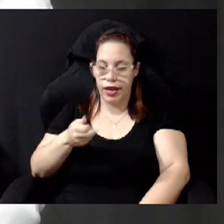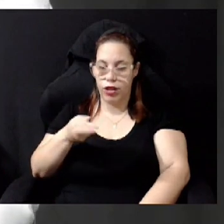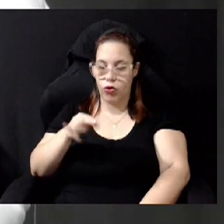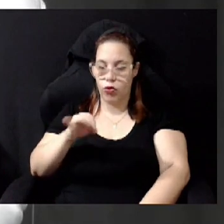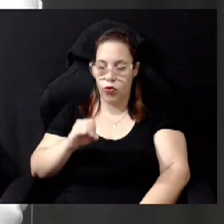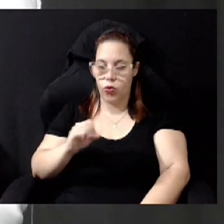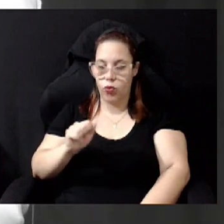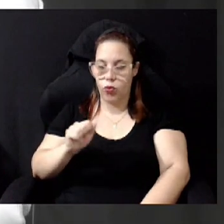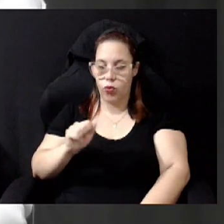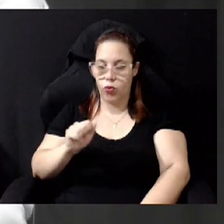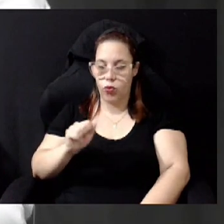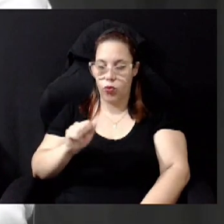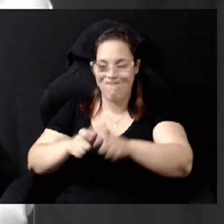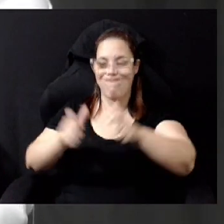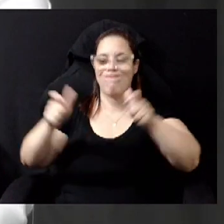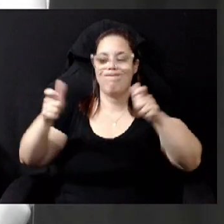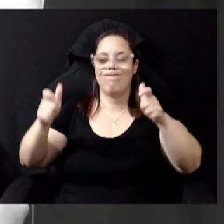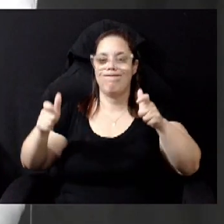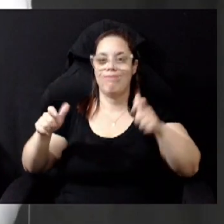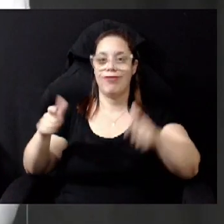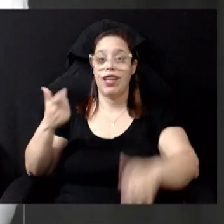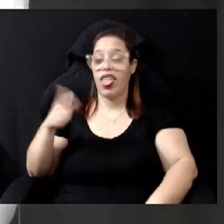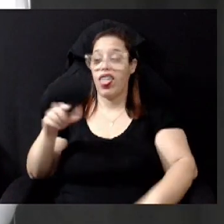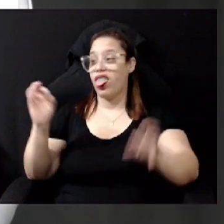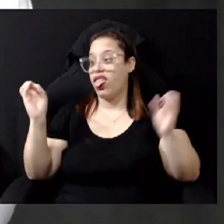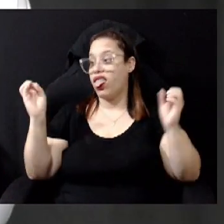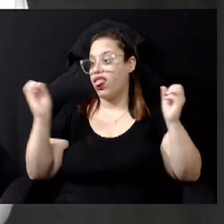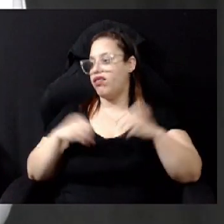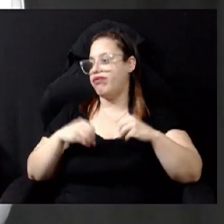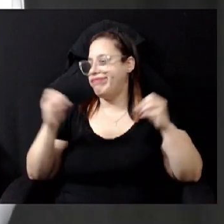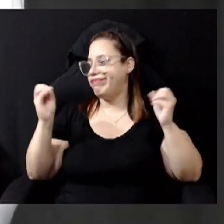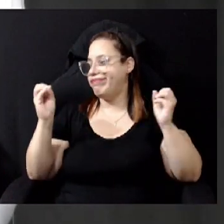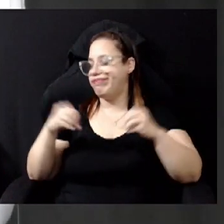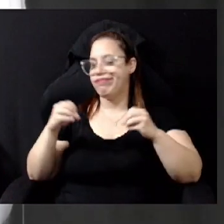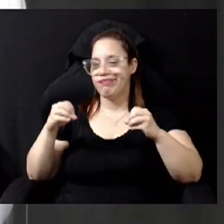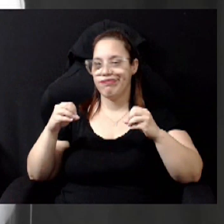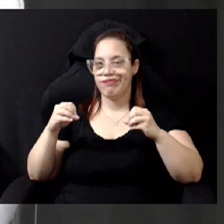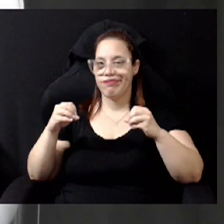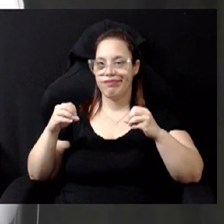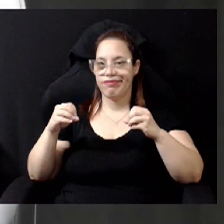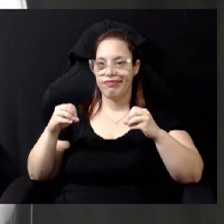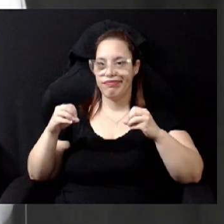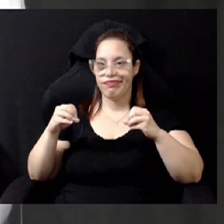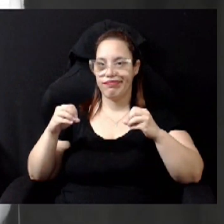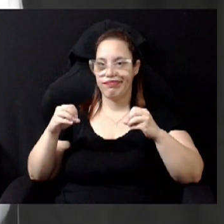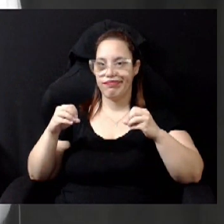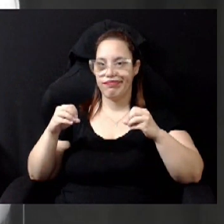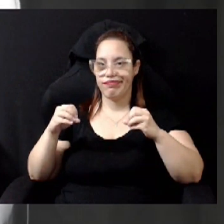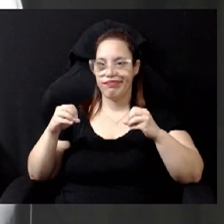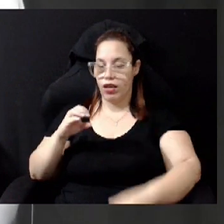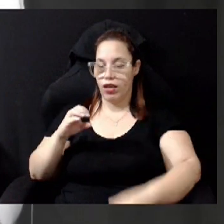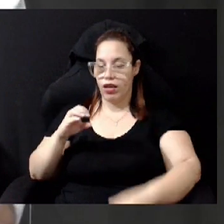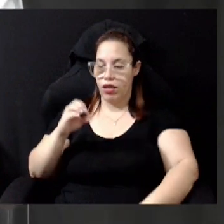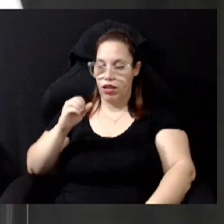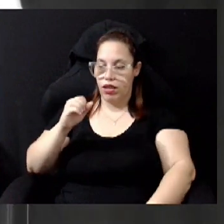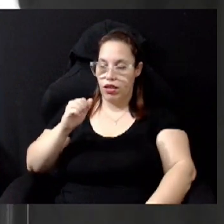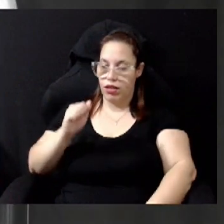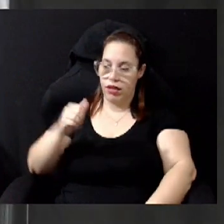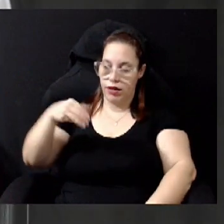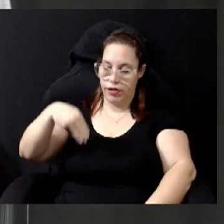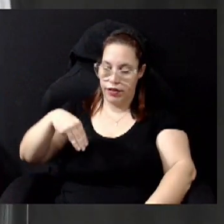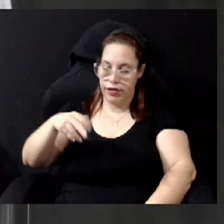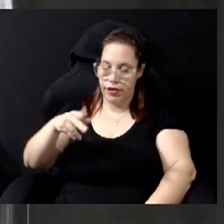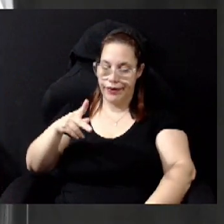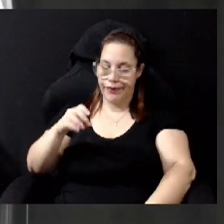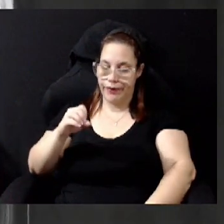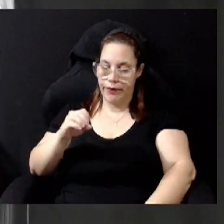grande e que não tem nada. Ou seja, a regional do Campo Belo é a regional 15. Ela tem